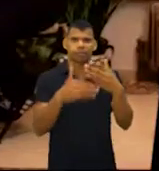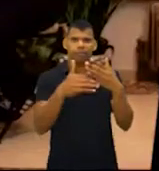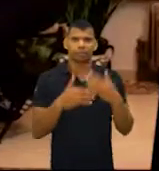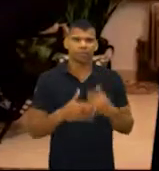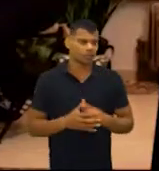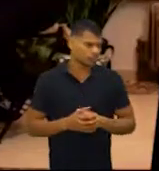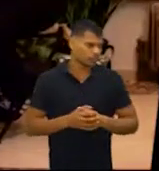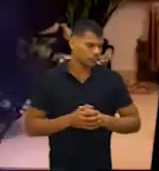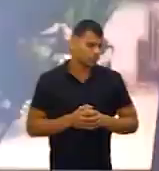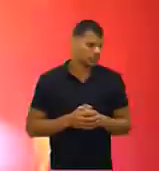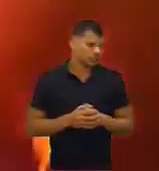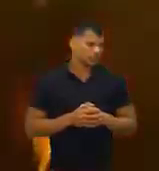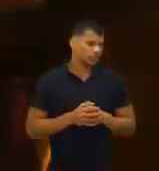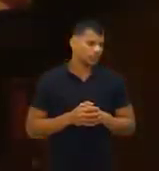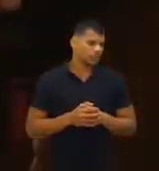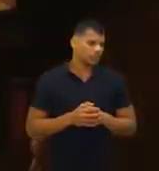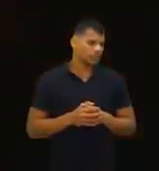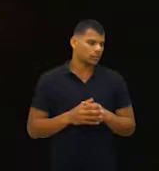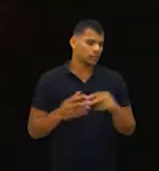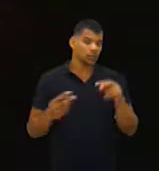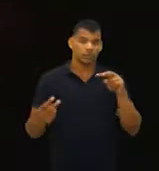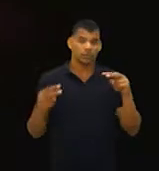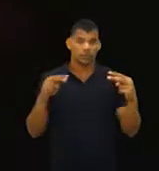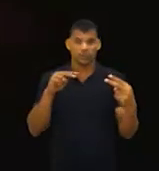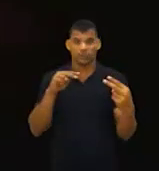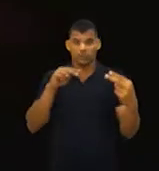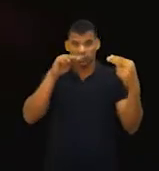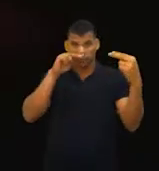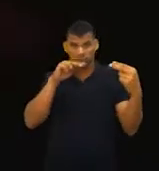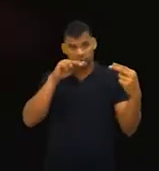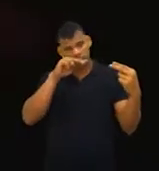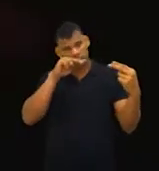cultura brasileira não está avançando. Vi